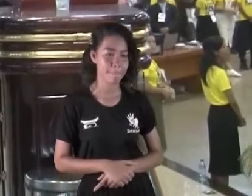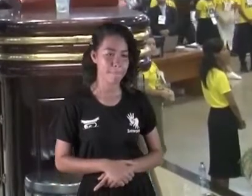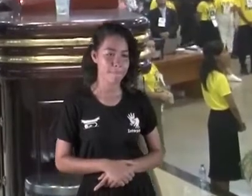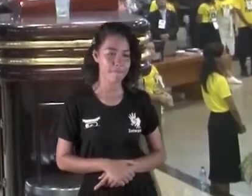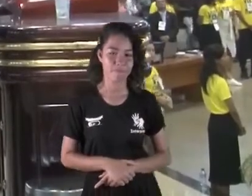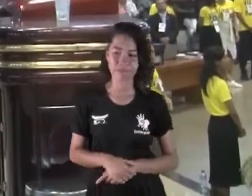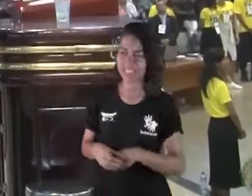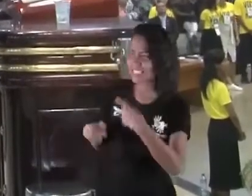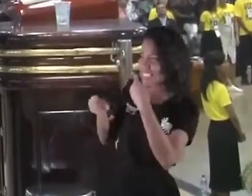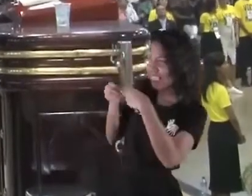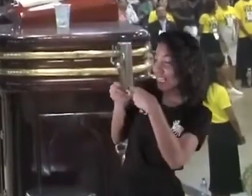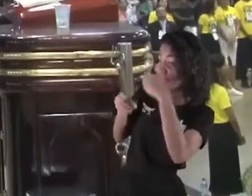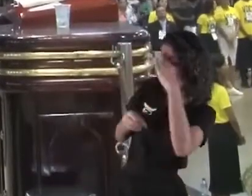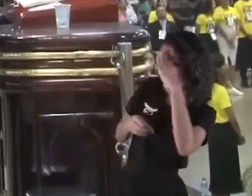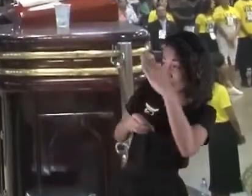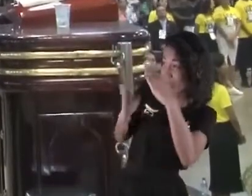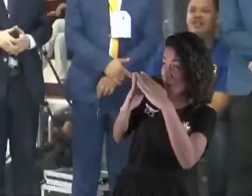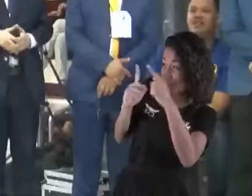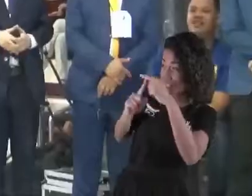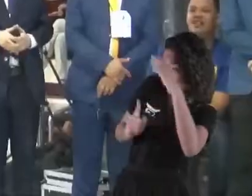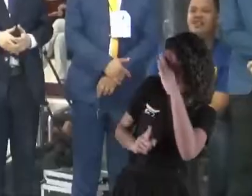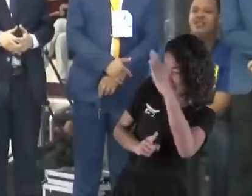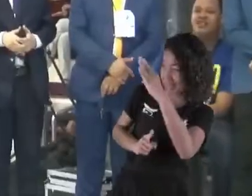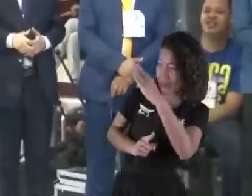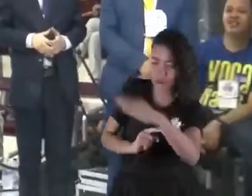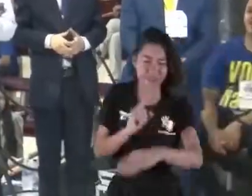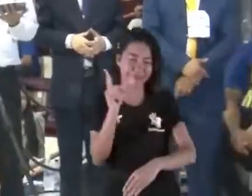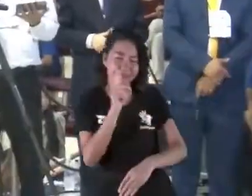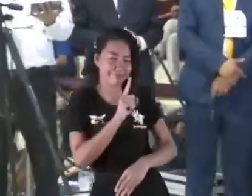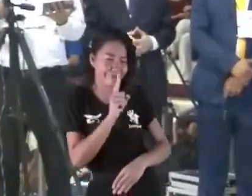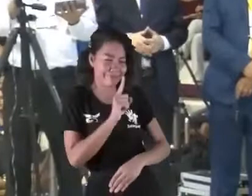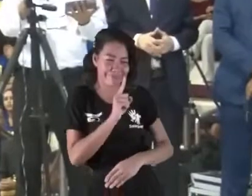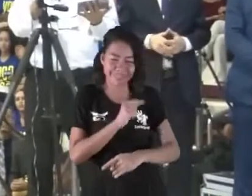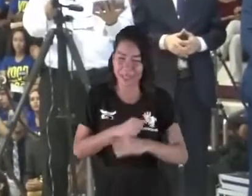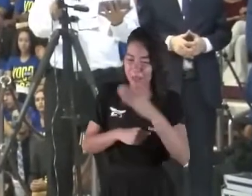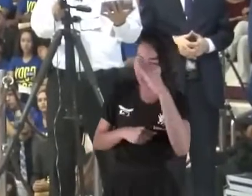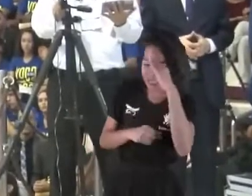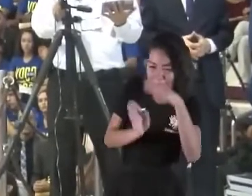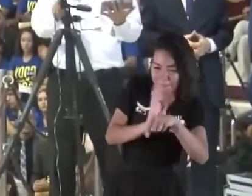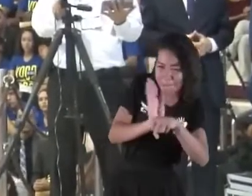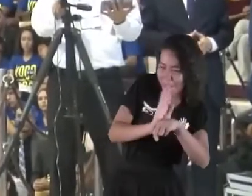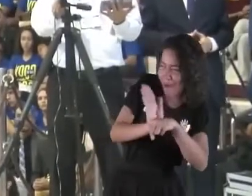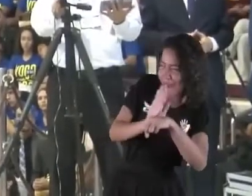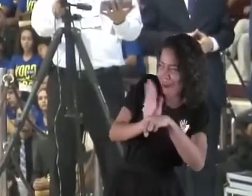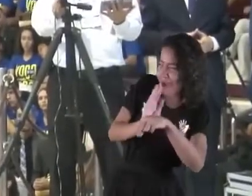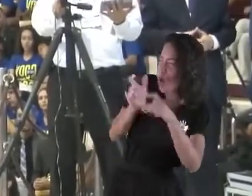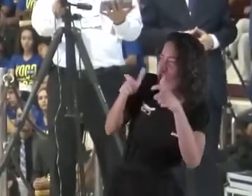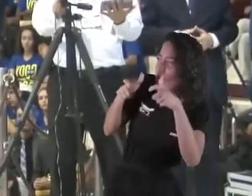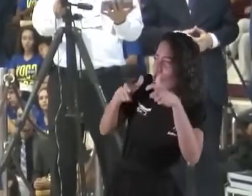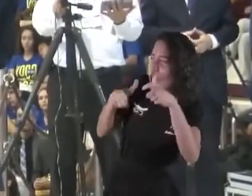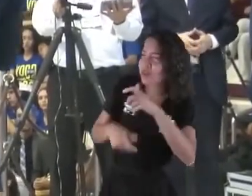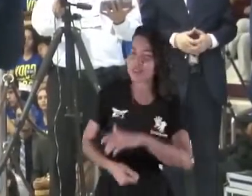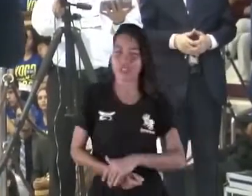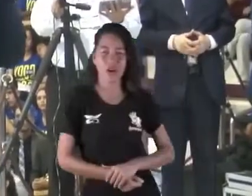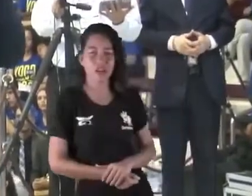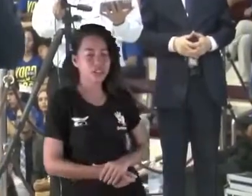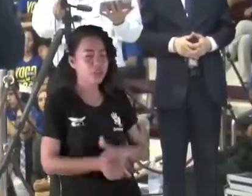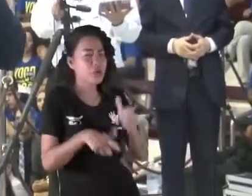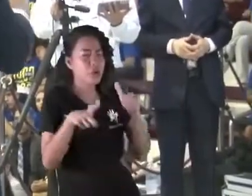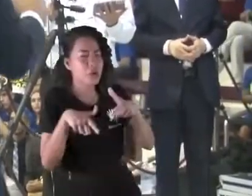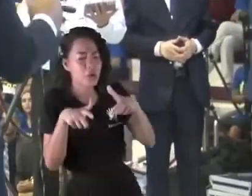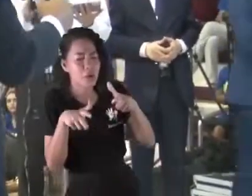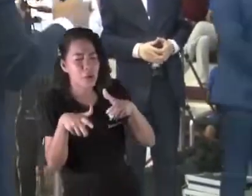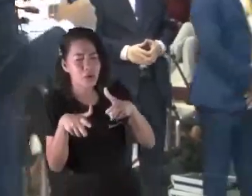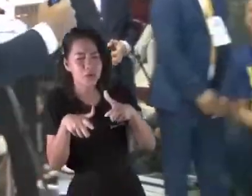É na sede? Não. É no setor? Também não. É onde? No vale.